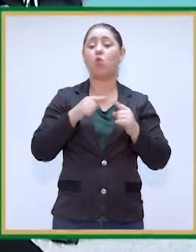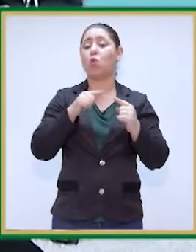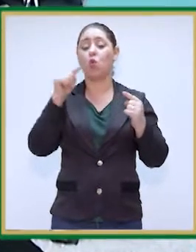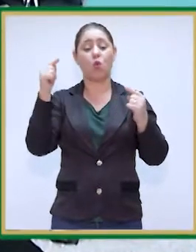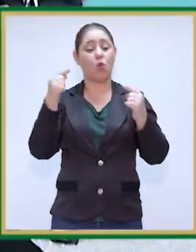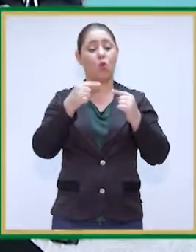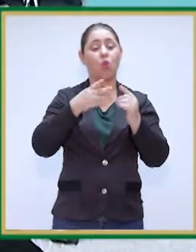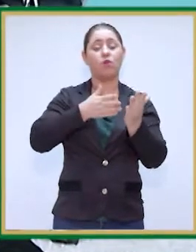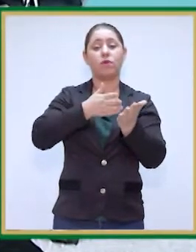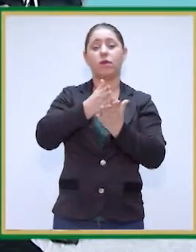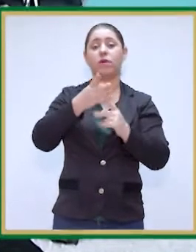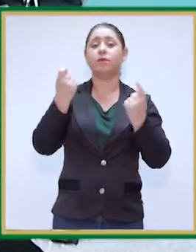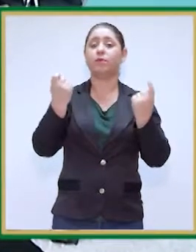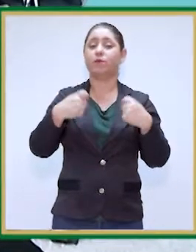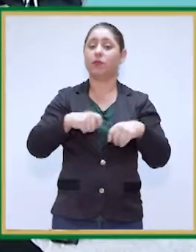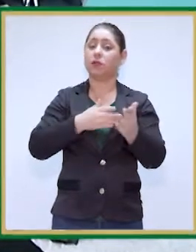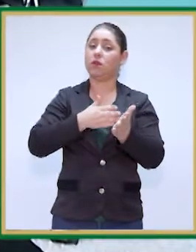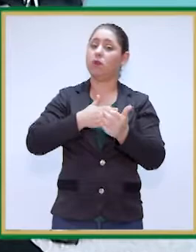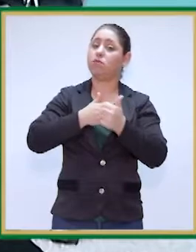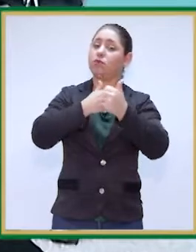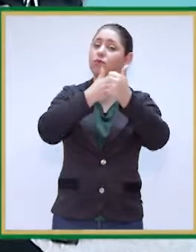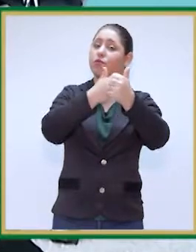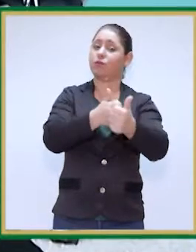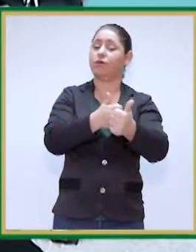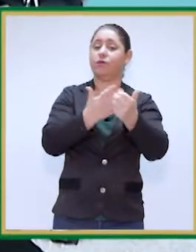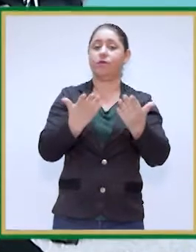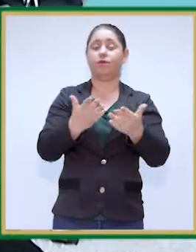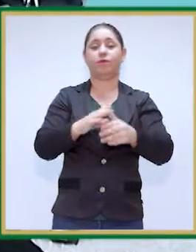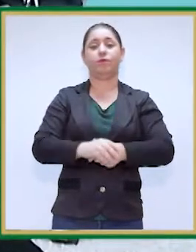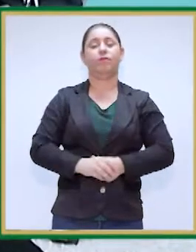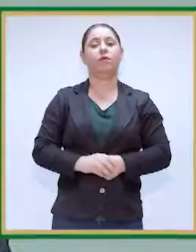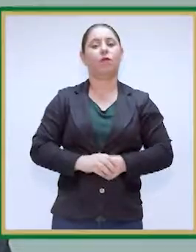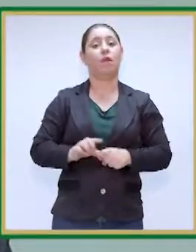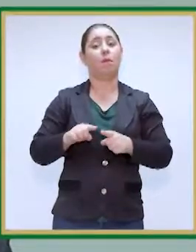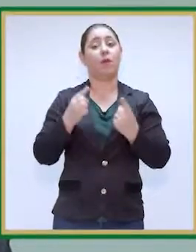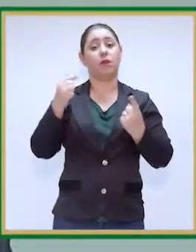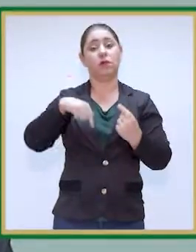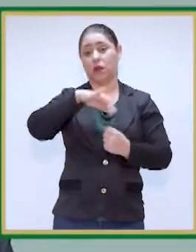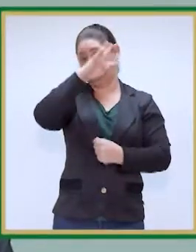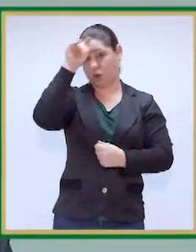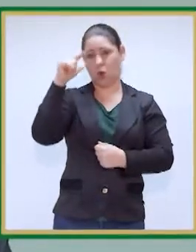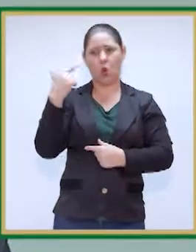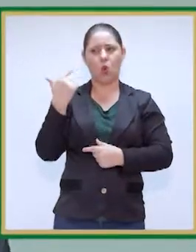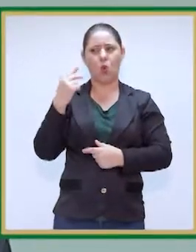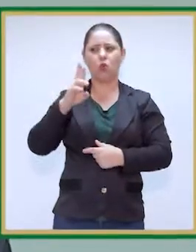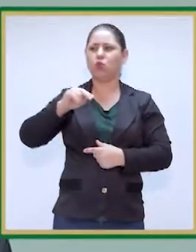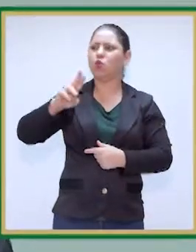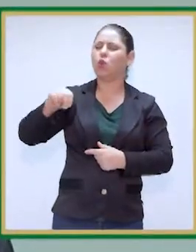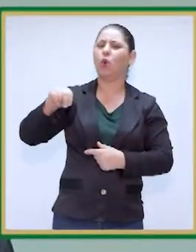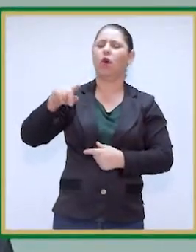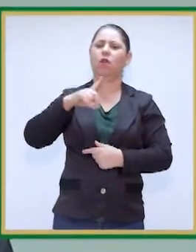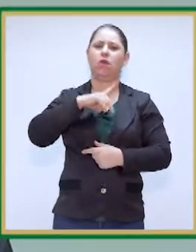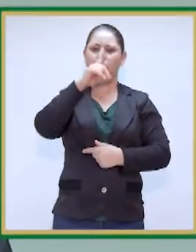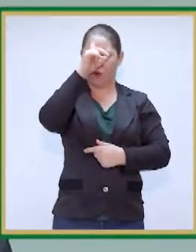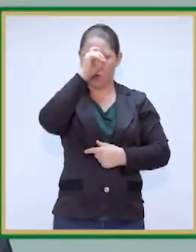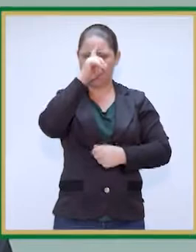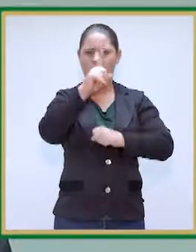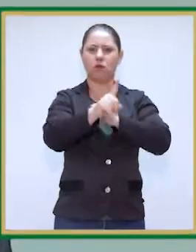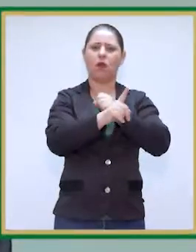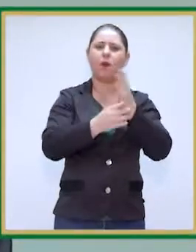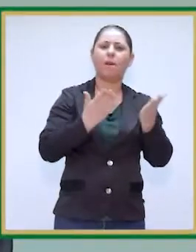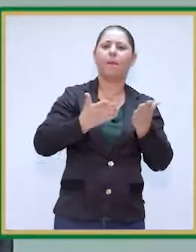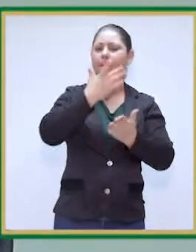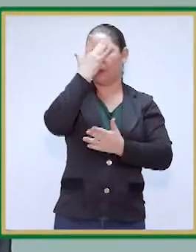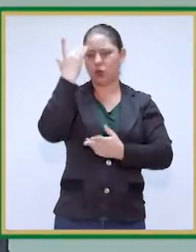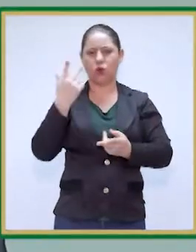aponta um caminho que a gente precisa ser percorrido. Só que em Mato Grosso do Sul, a gente nunca teve esse hospital de custódia e tratamento.